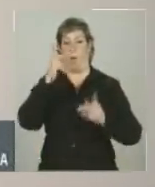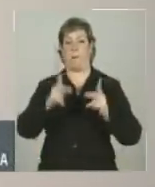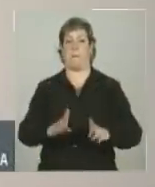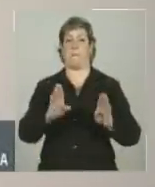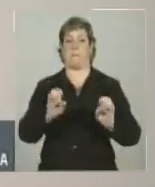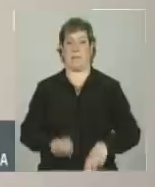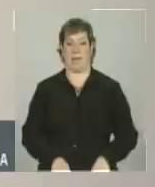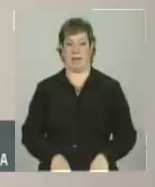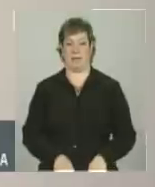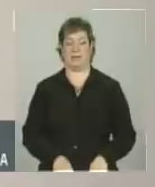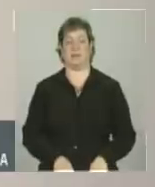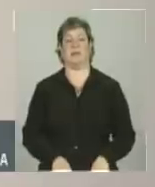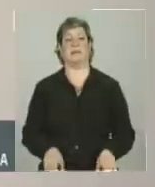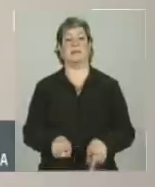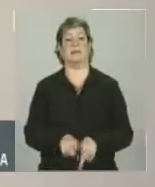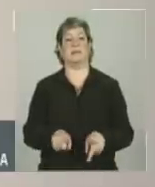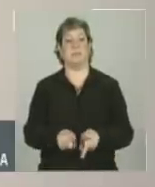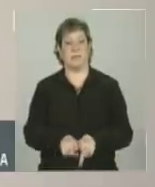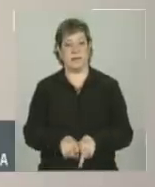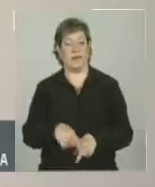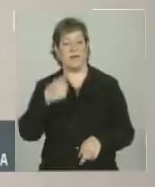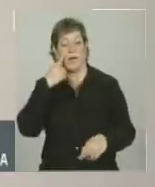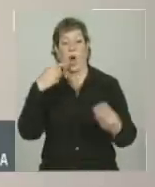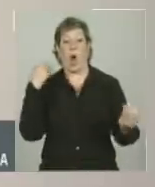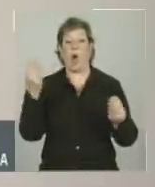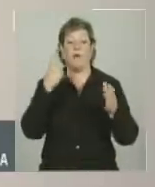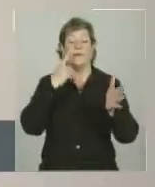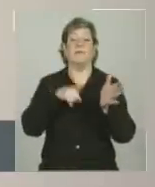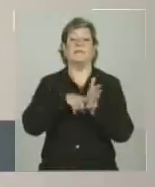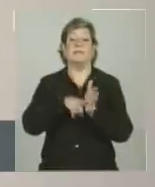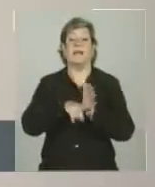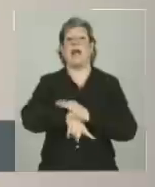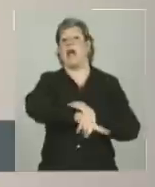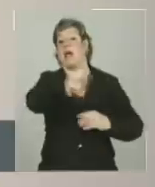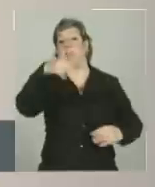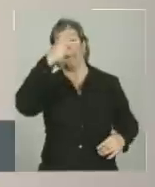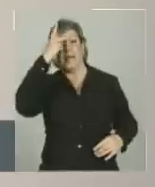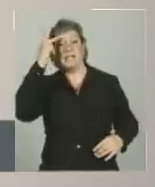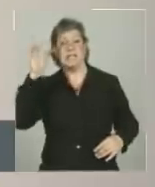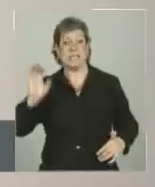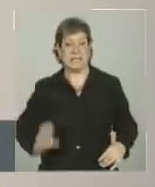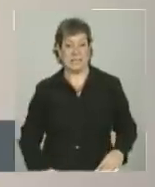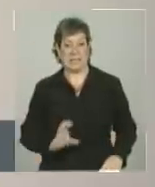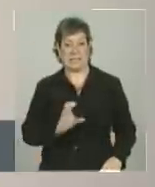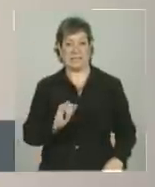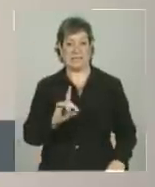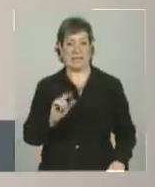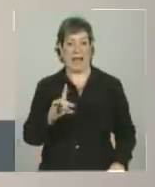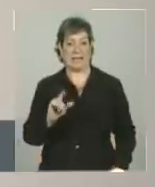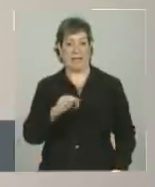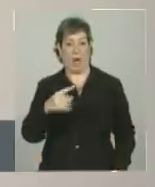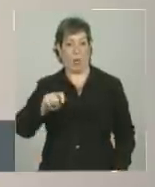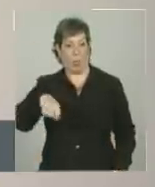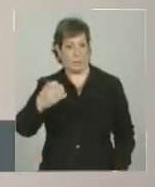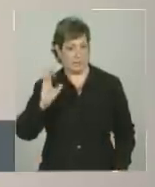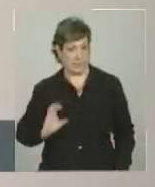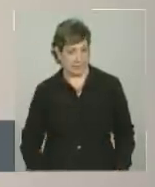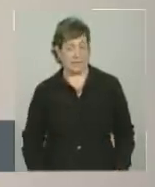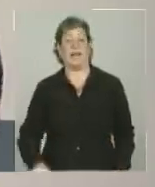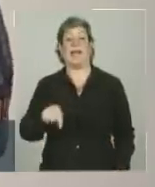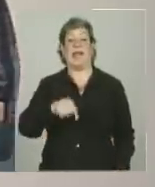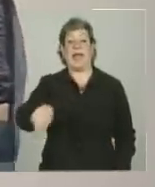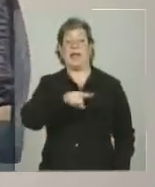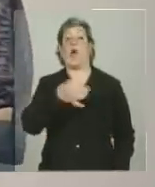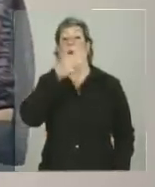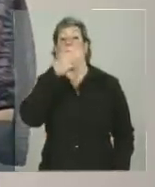como averiguar a satisfação dos cidadãos com o atendimento e o resultado. Hoje